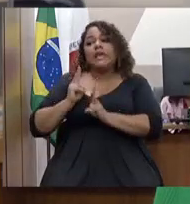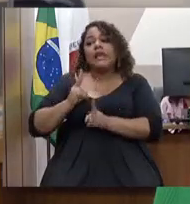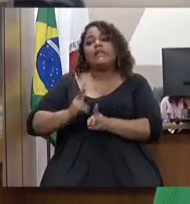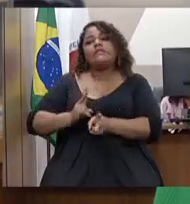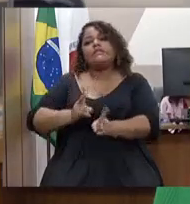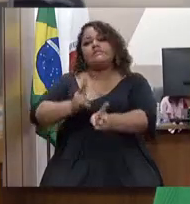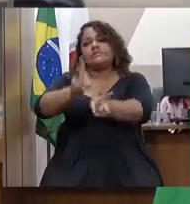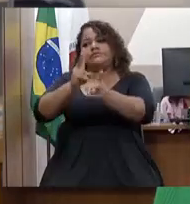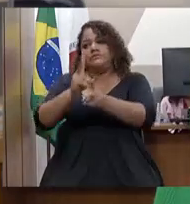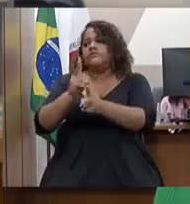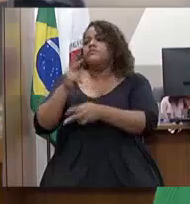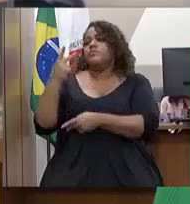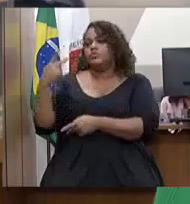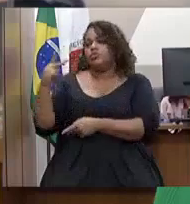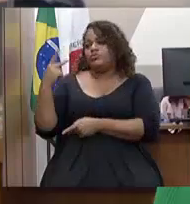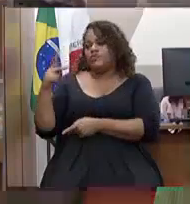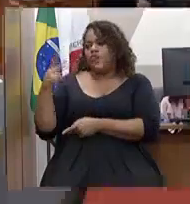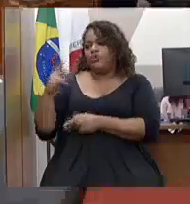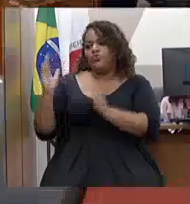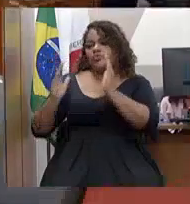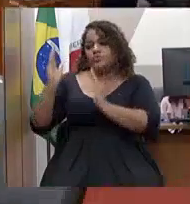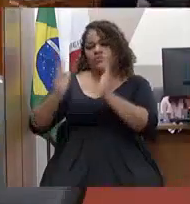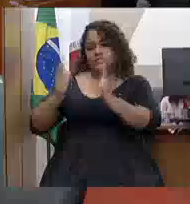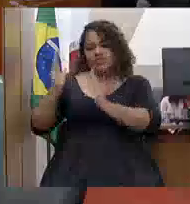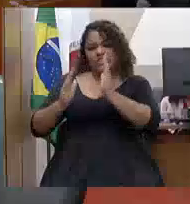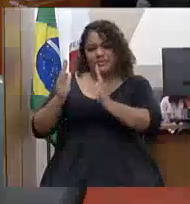toda a sua gestão obrigado